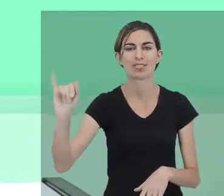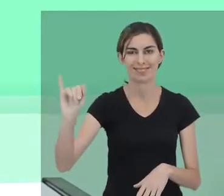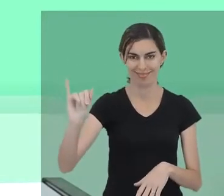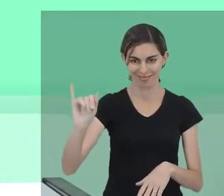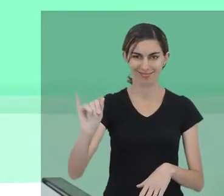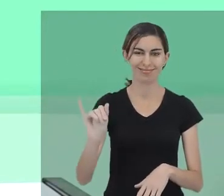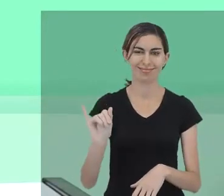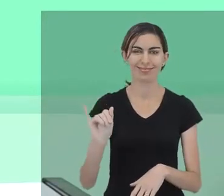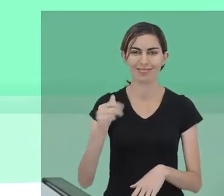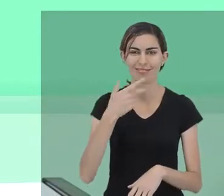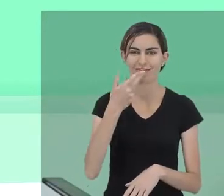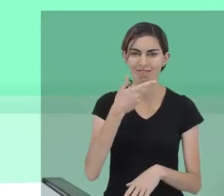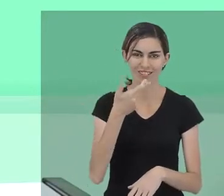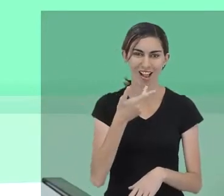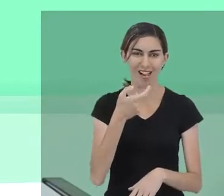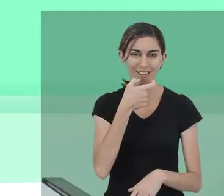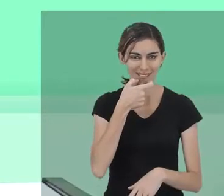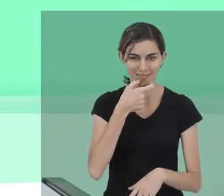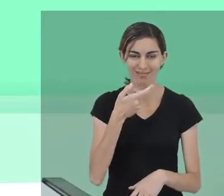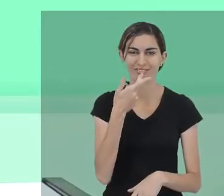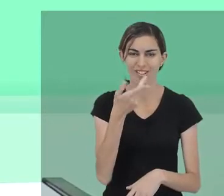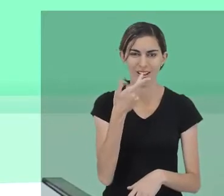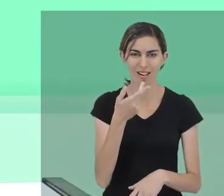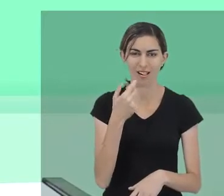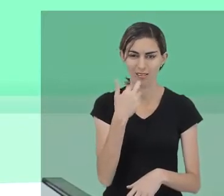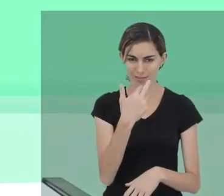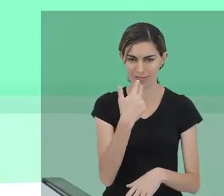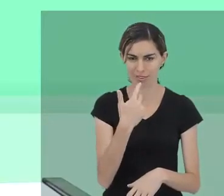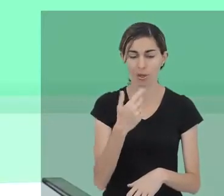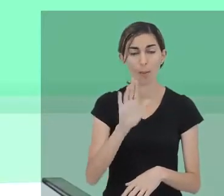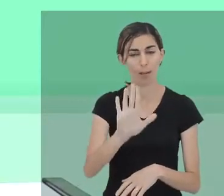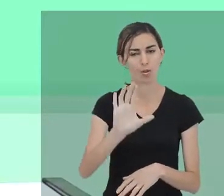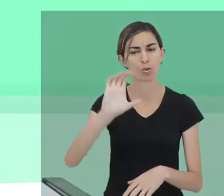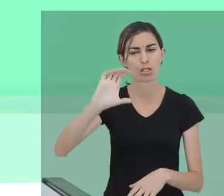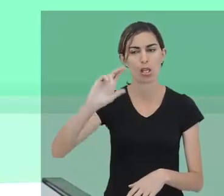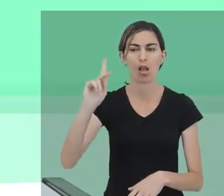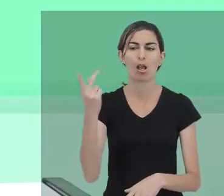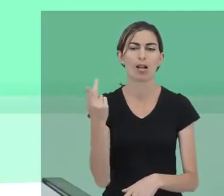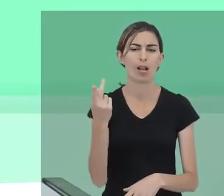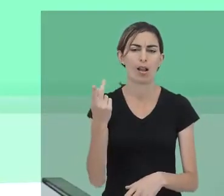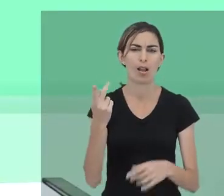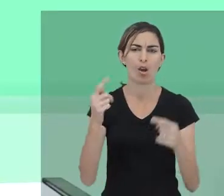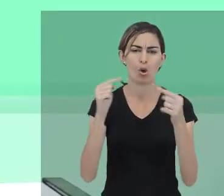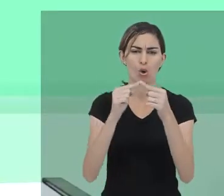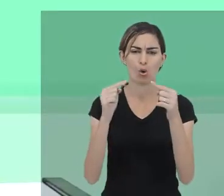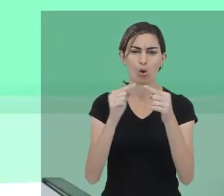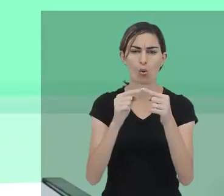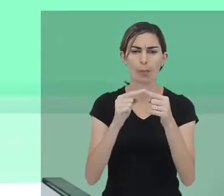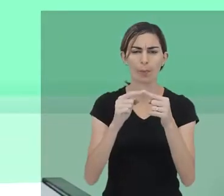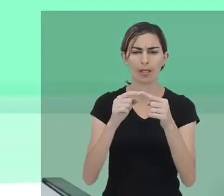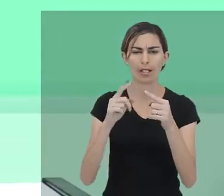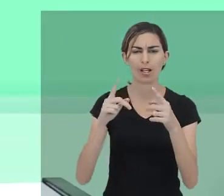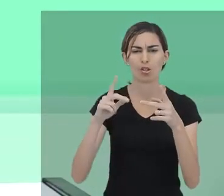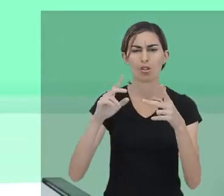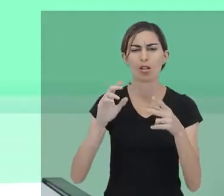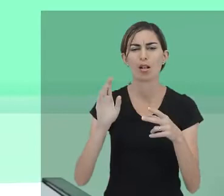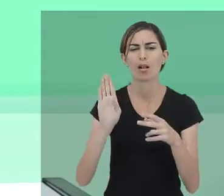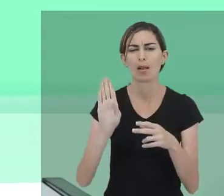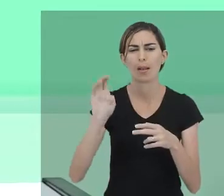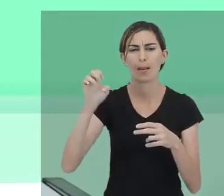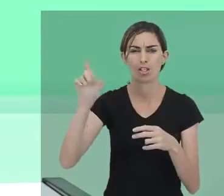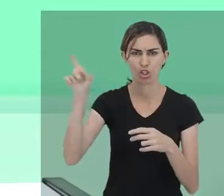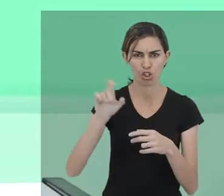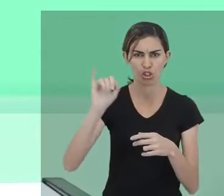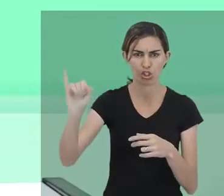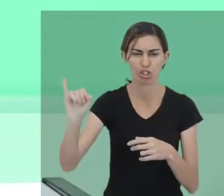Benchmarking. Só o CH em inglês, ele tem o som do TCH, tá? Então é